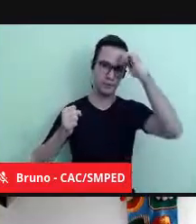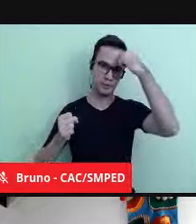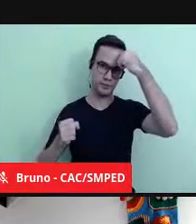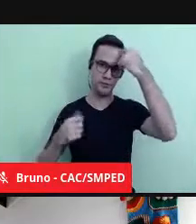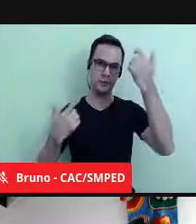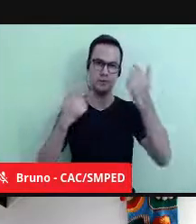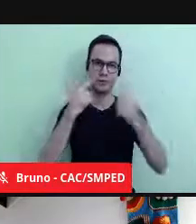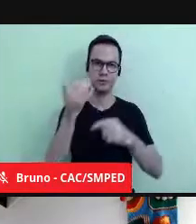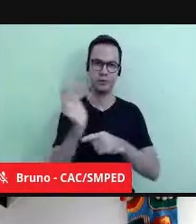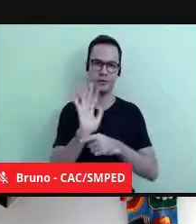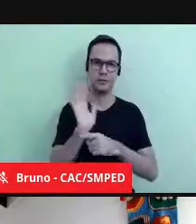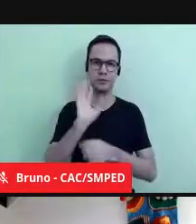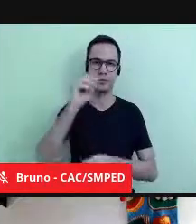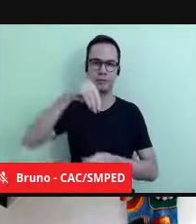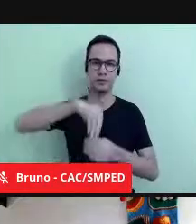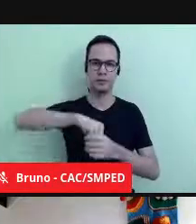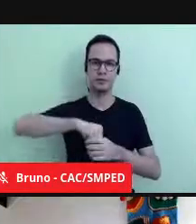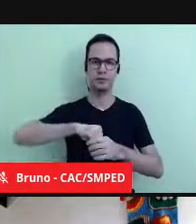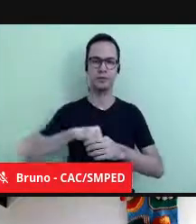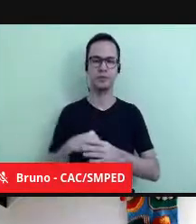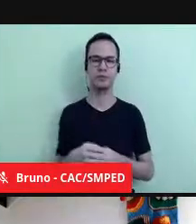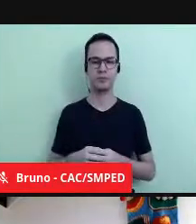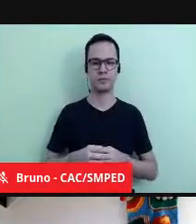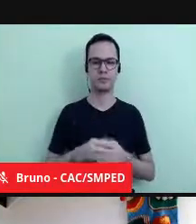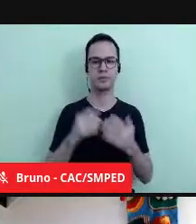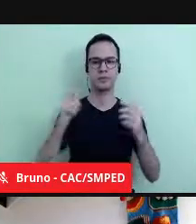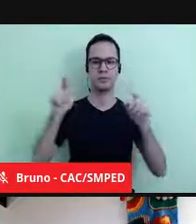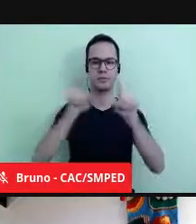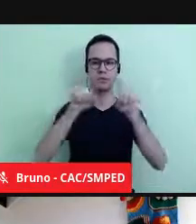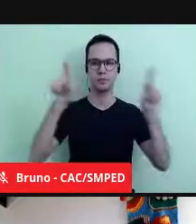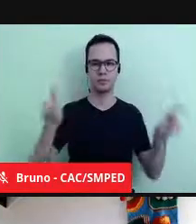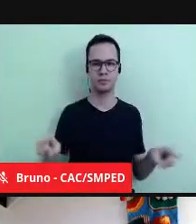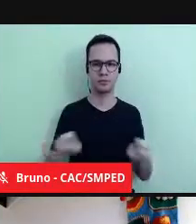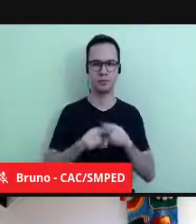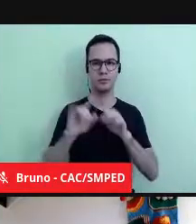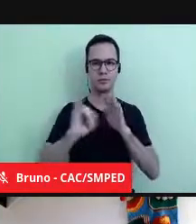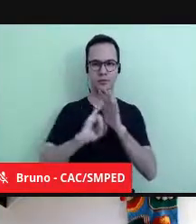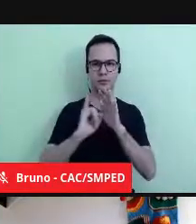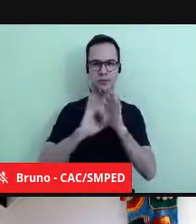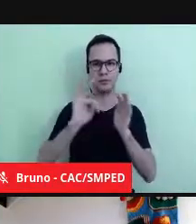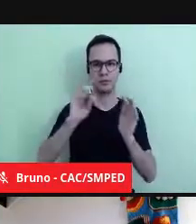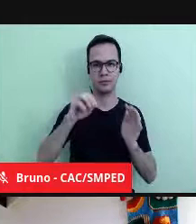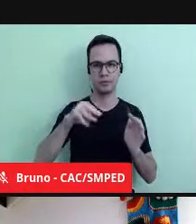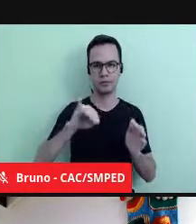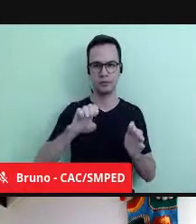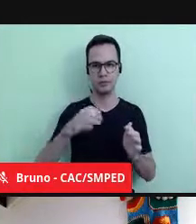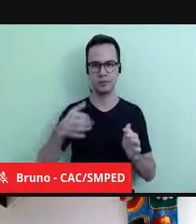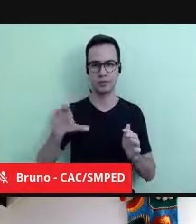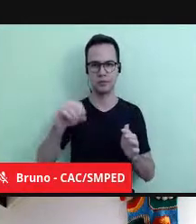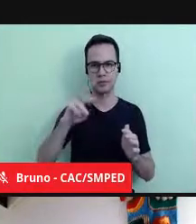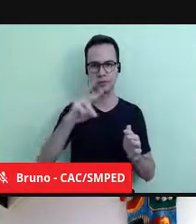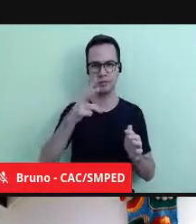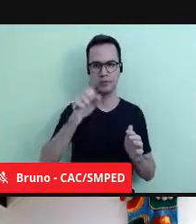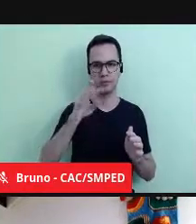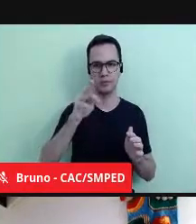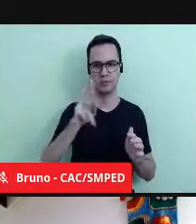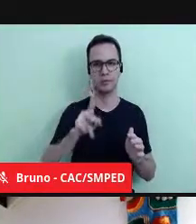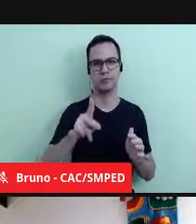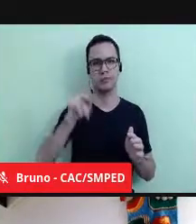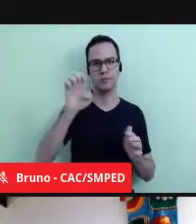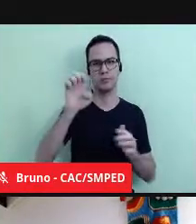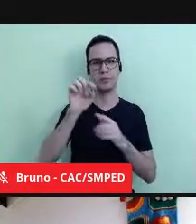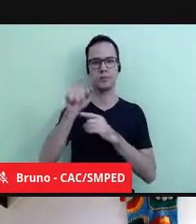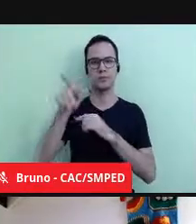cenas ela foi gravada dentro de uma das salas do Instituto Tomiotaki durante uma performance, uma oficina de performance do